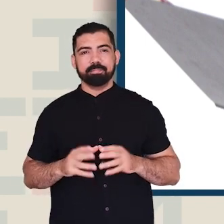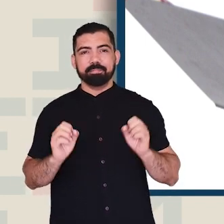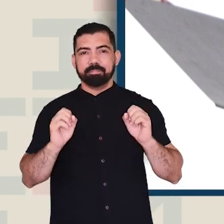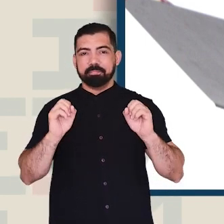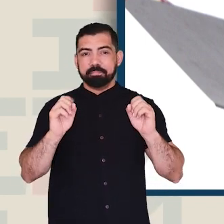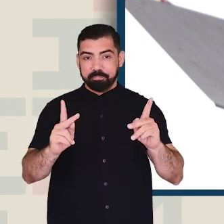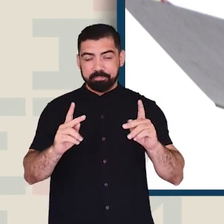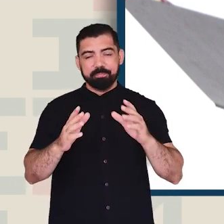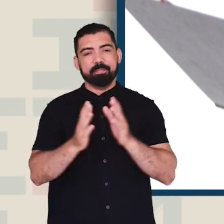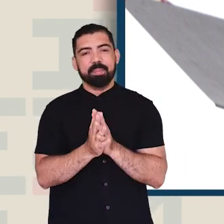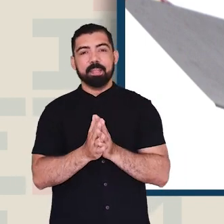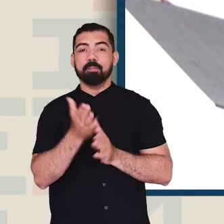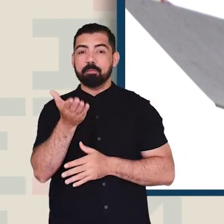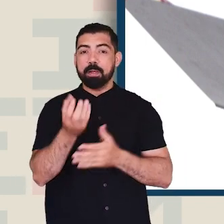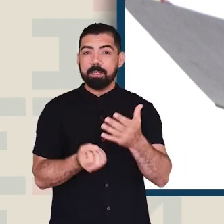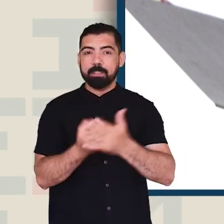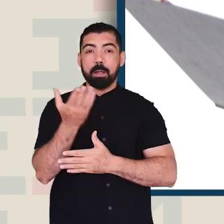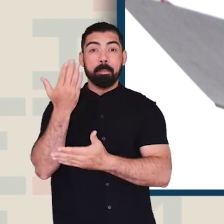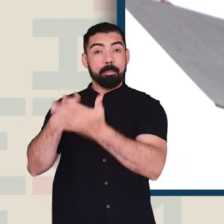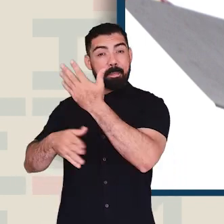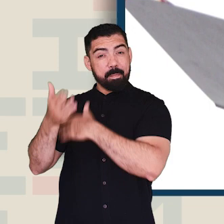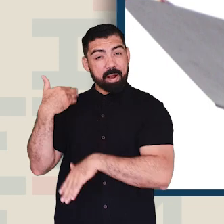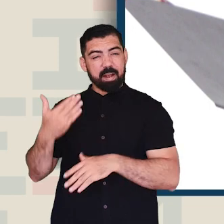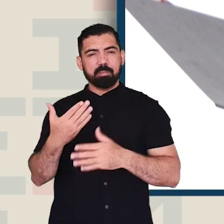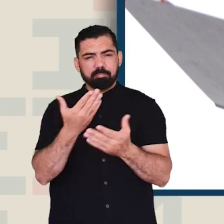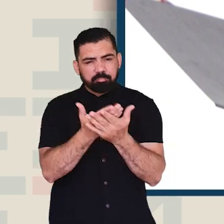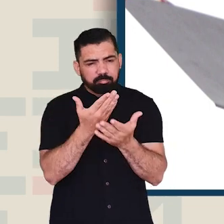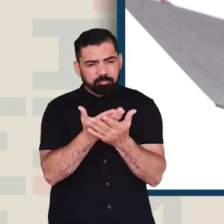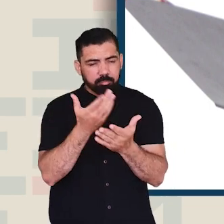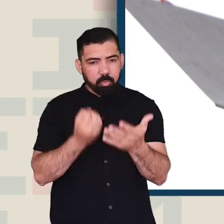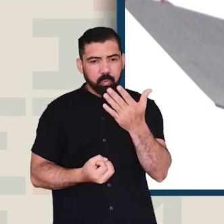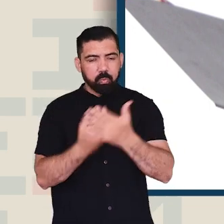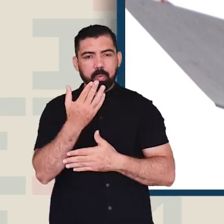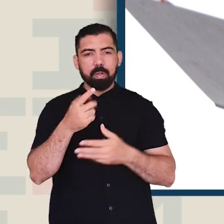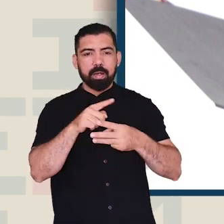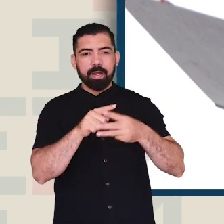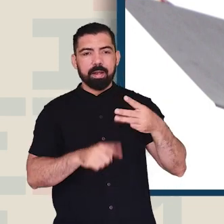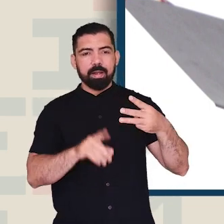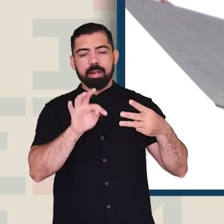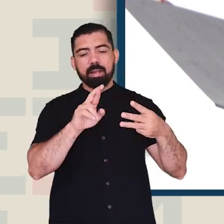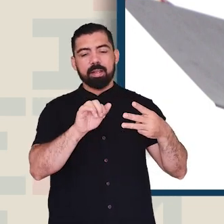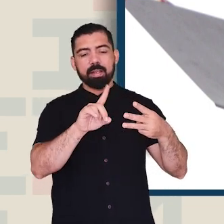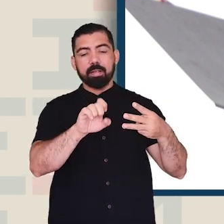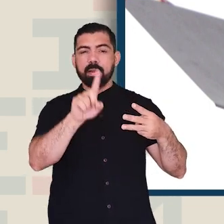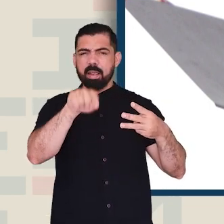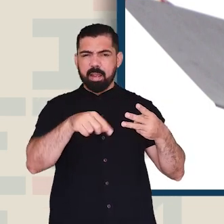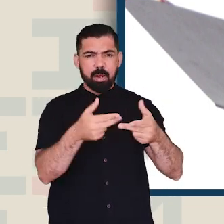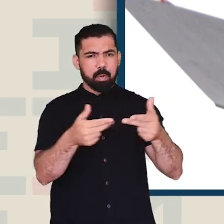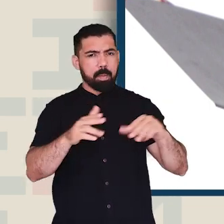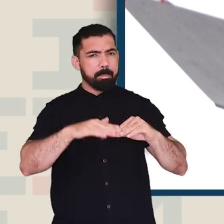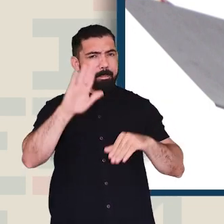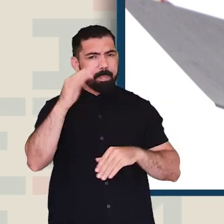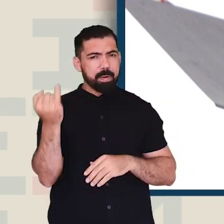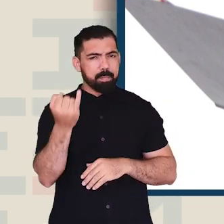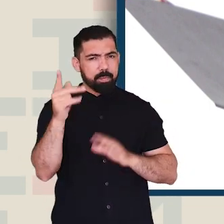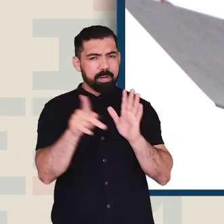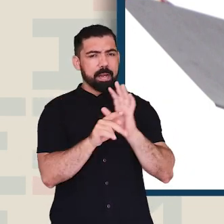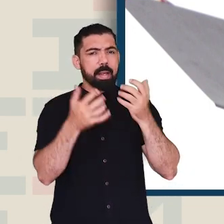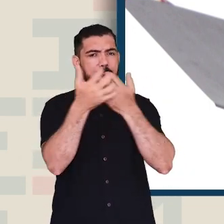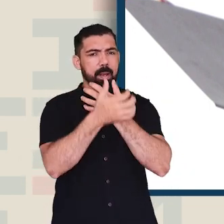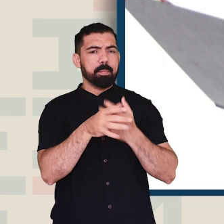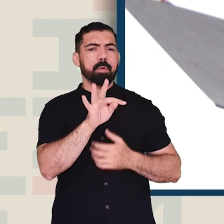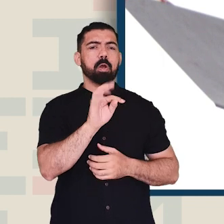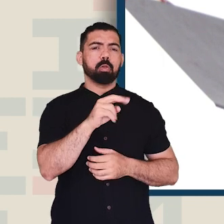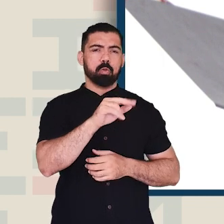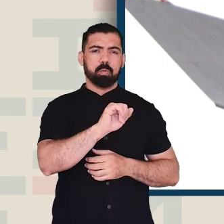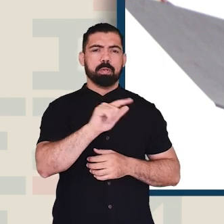Ok? Então, foi assim que surgiu as tríades. A tríade, eu acho que é a coisa mais importante da música tonal, porque